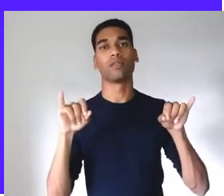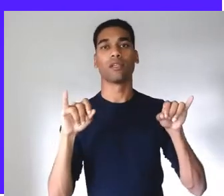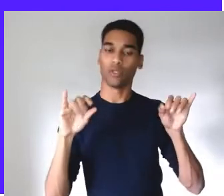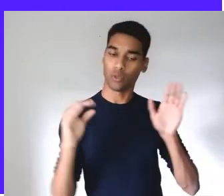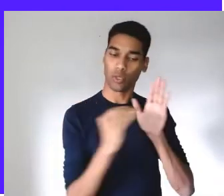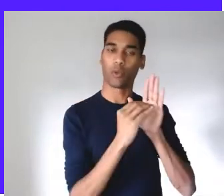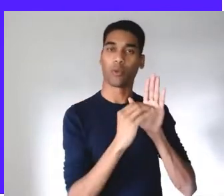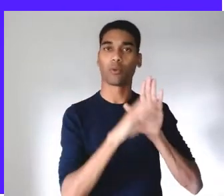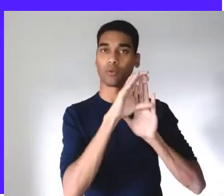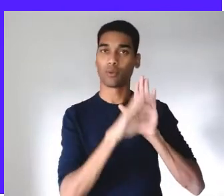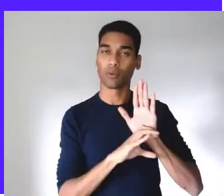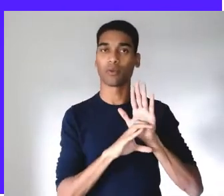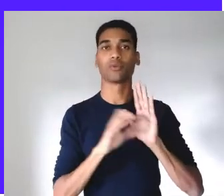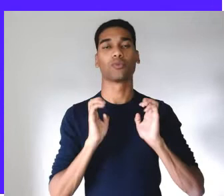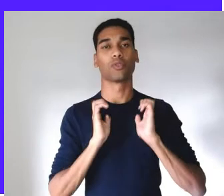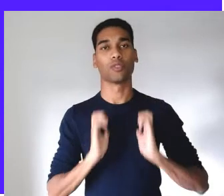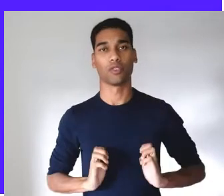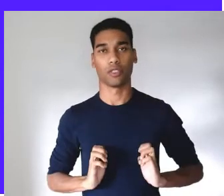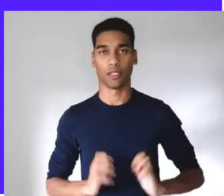Boa.